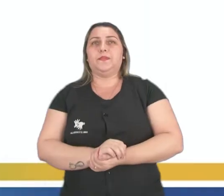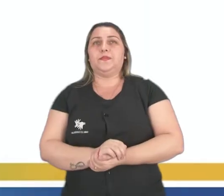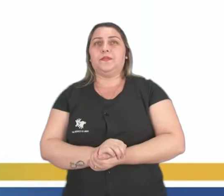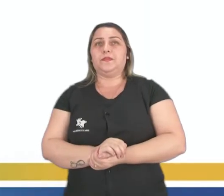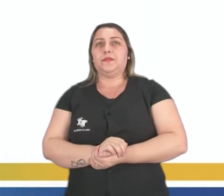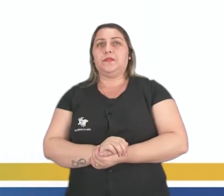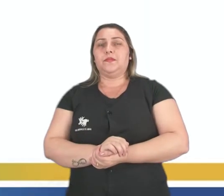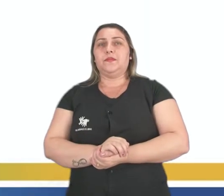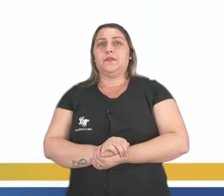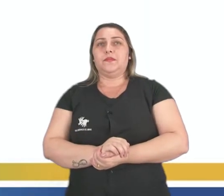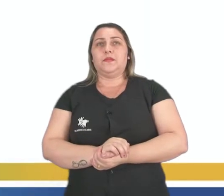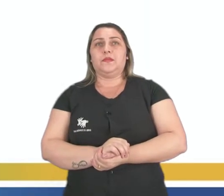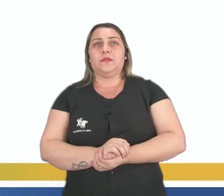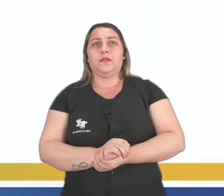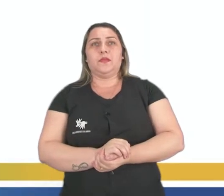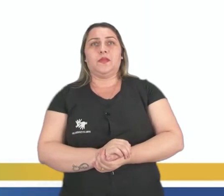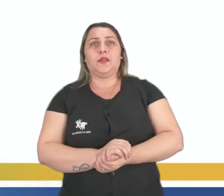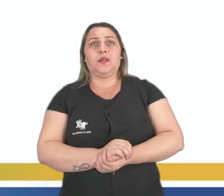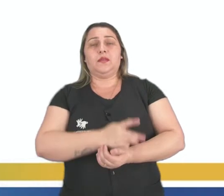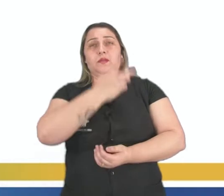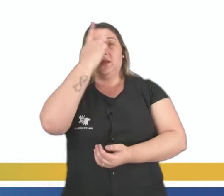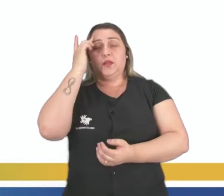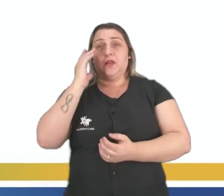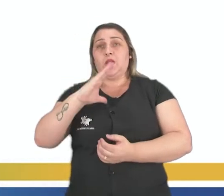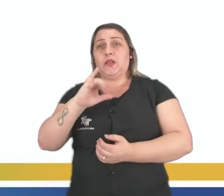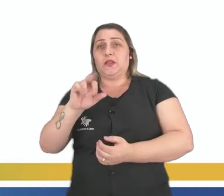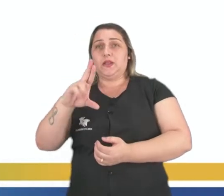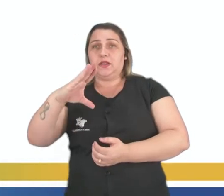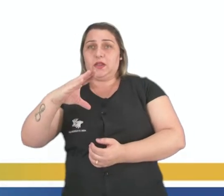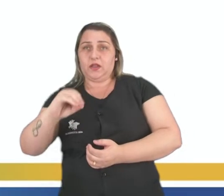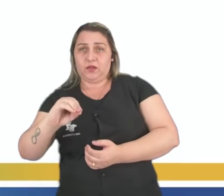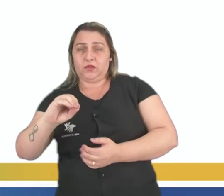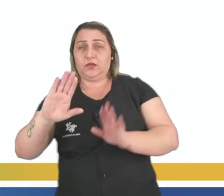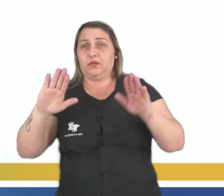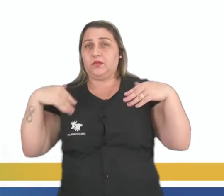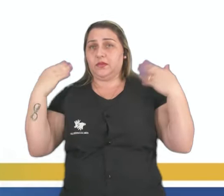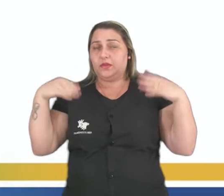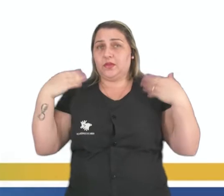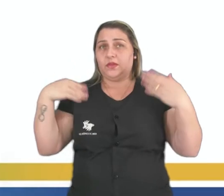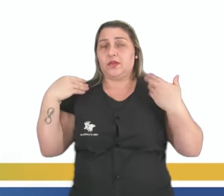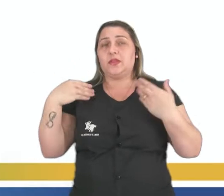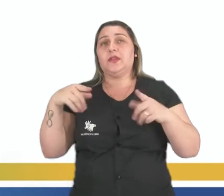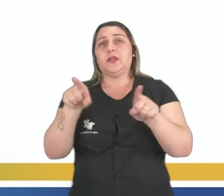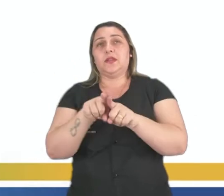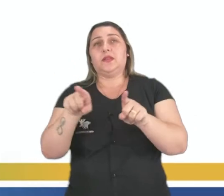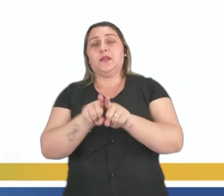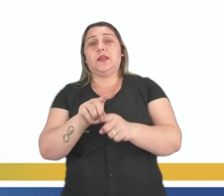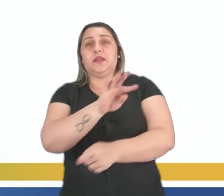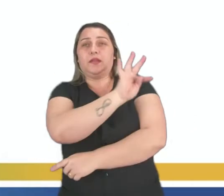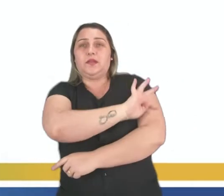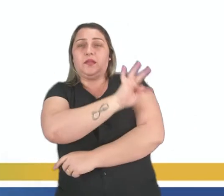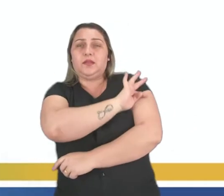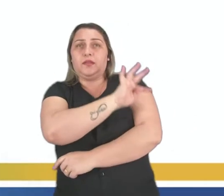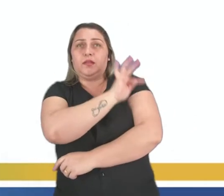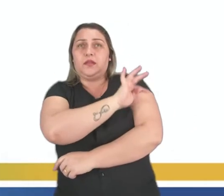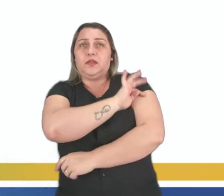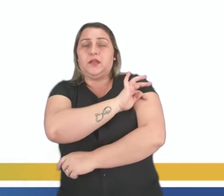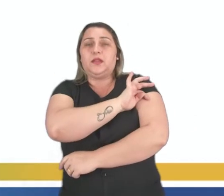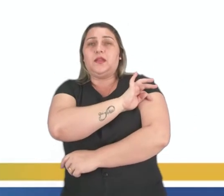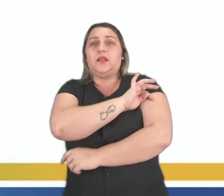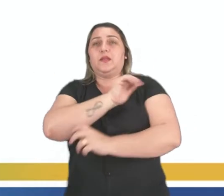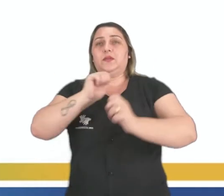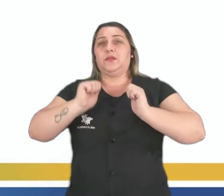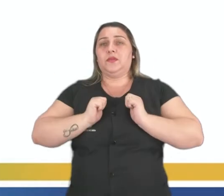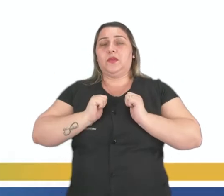Porém, apesar de ser algo muito voltado ao circo e entretenimento, o contorcionismo como técnica de disciplina é